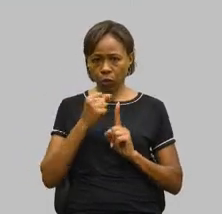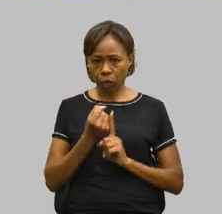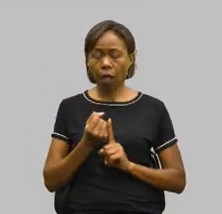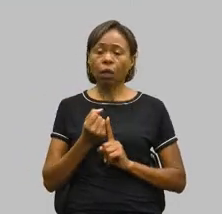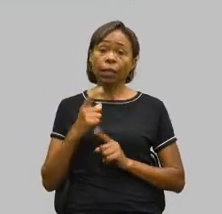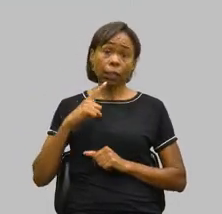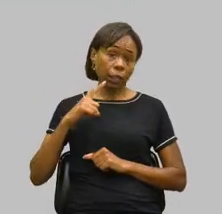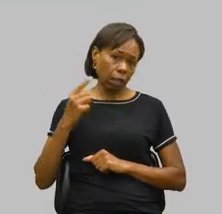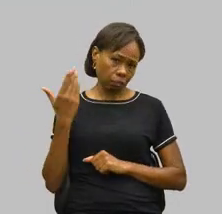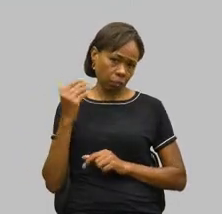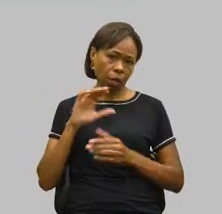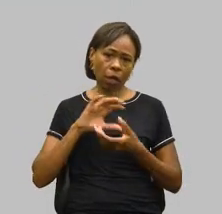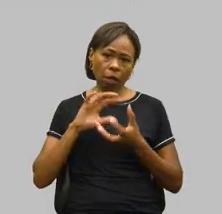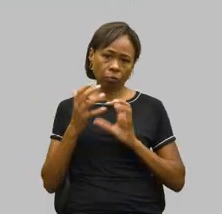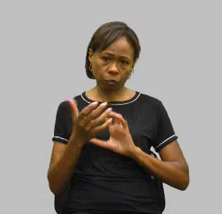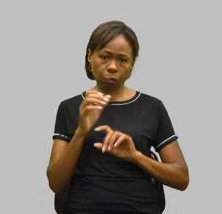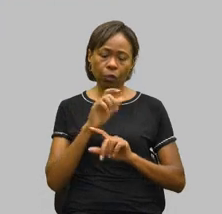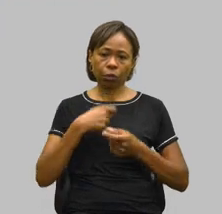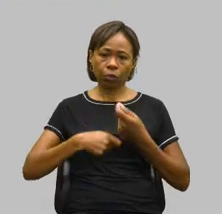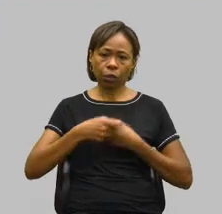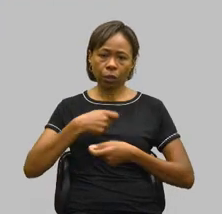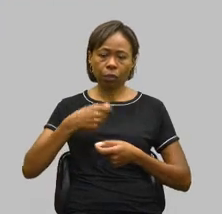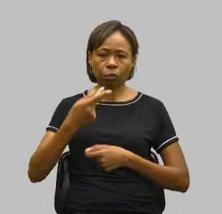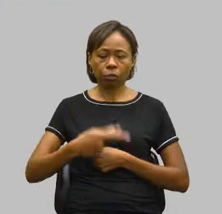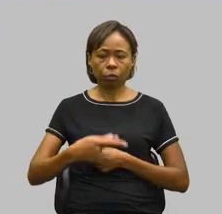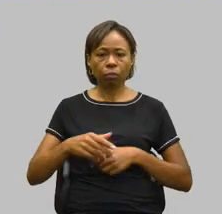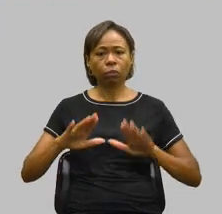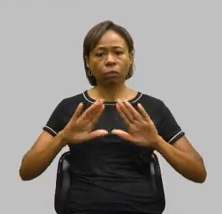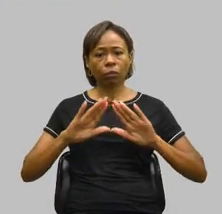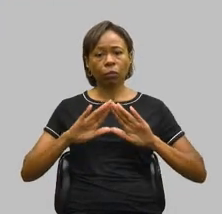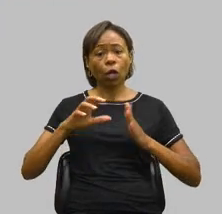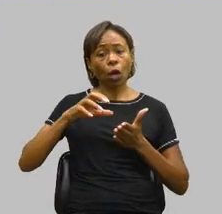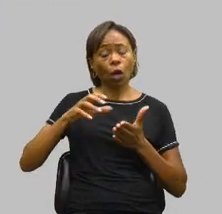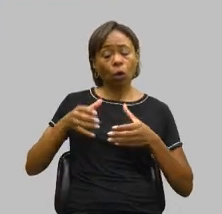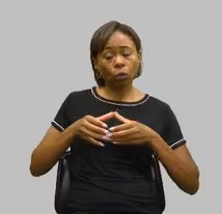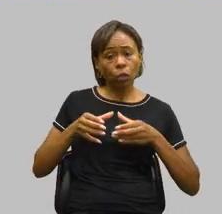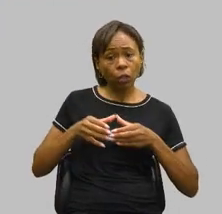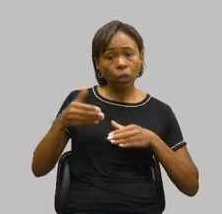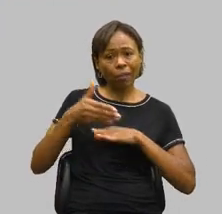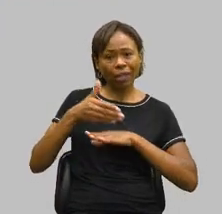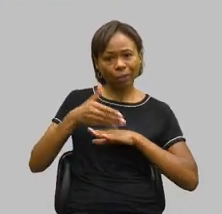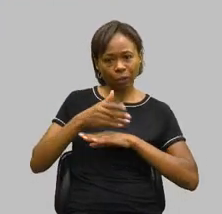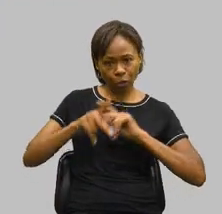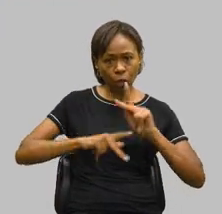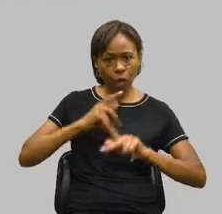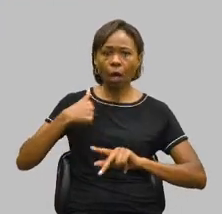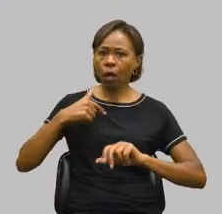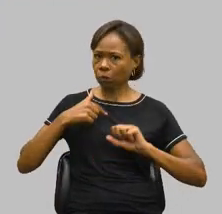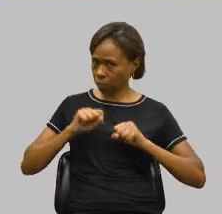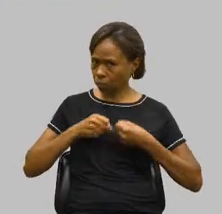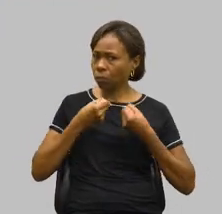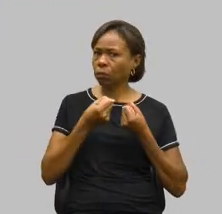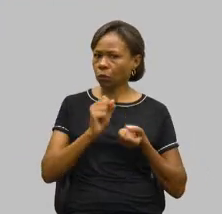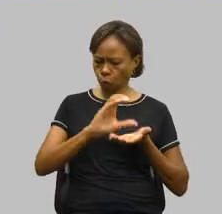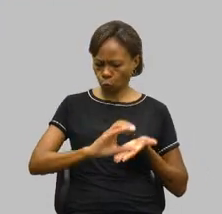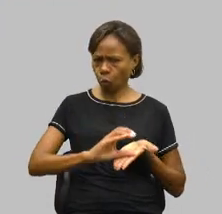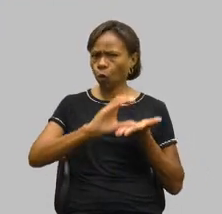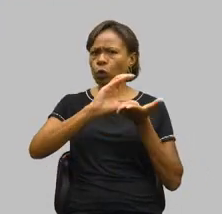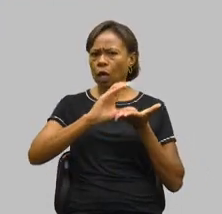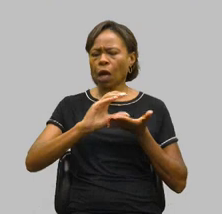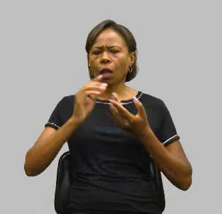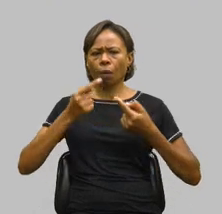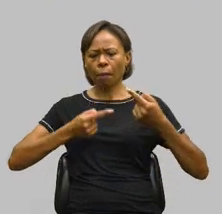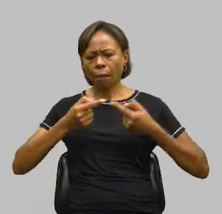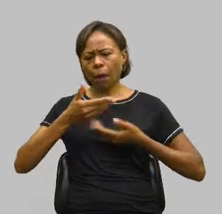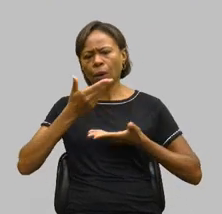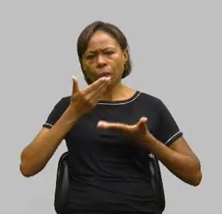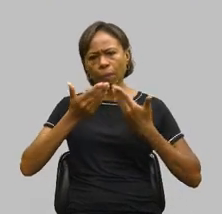nós temos aqui na casa Inclusive a comissão de Participação Popular e eu sou uma defensora também dos conselhos do Diálogo da